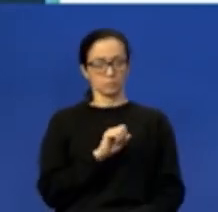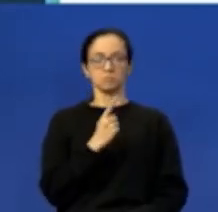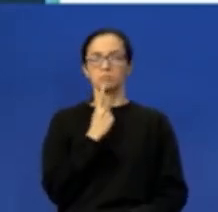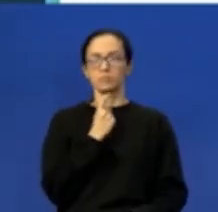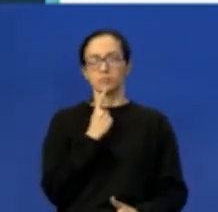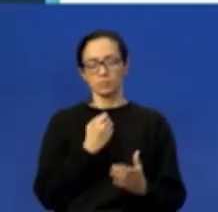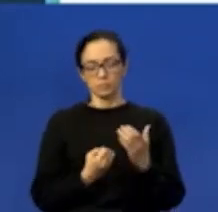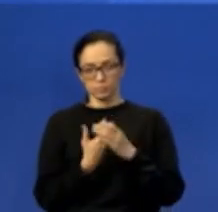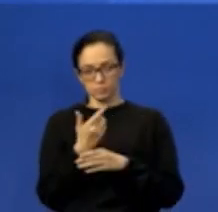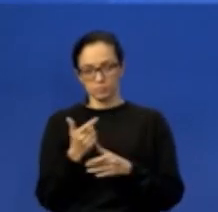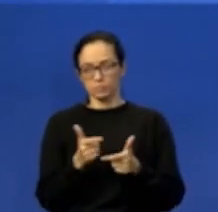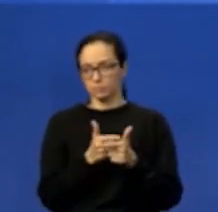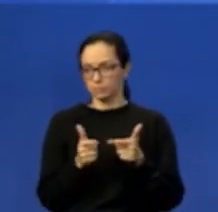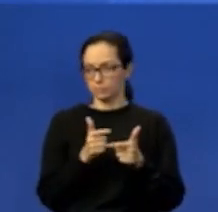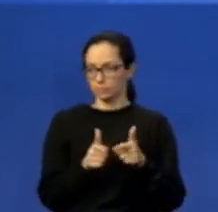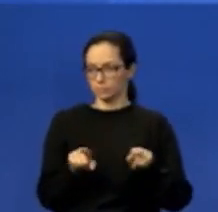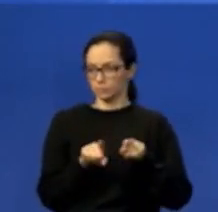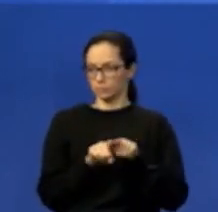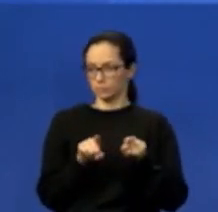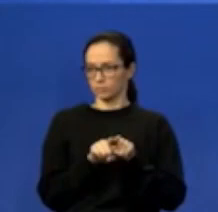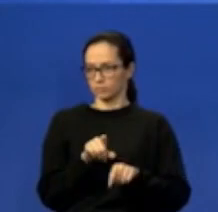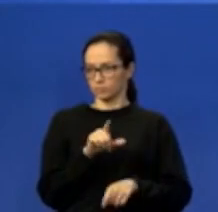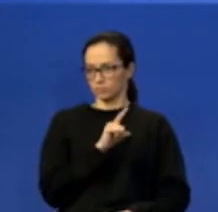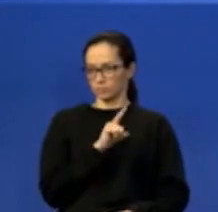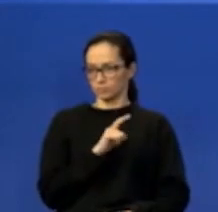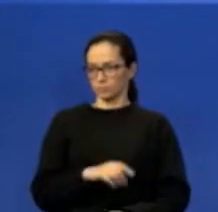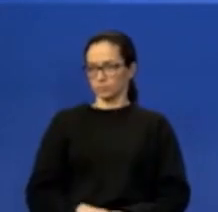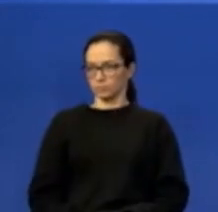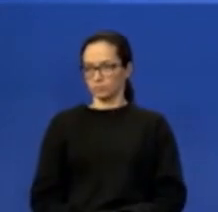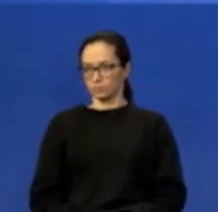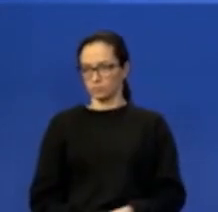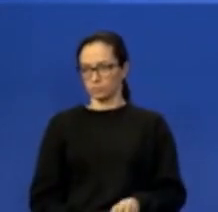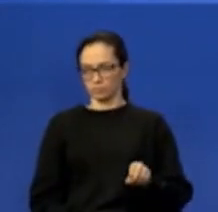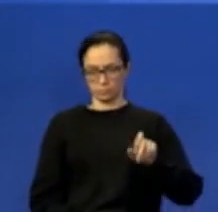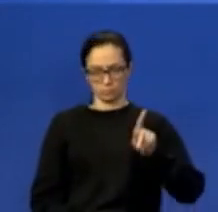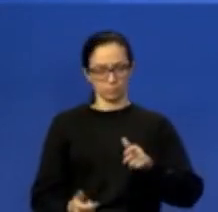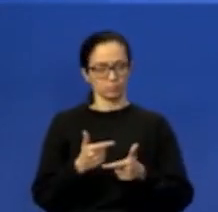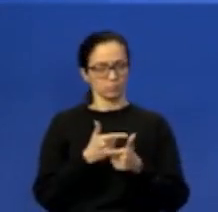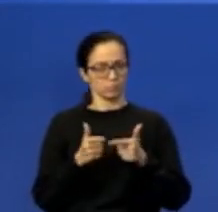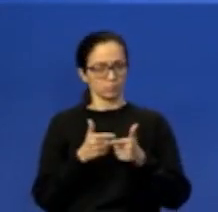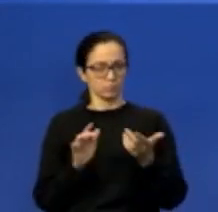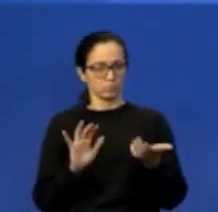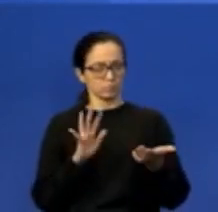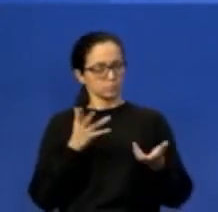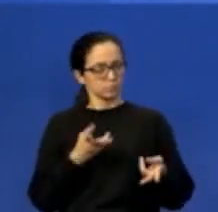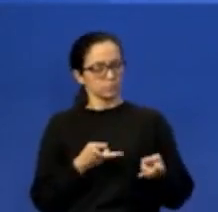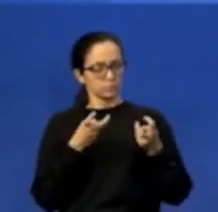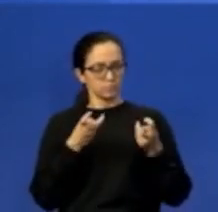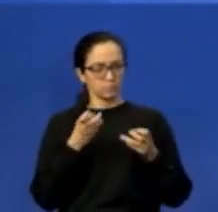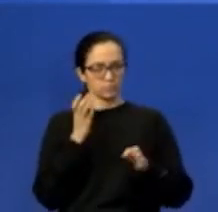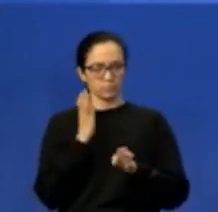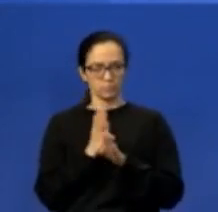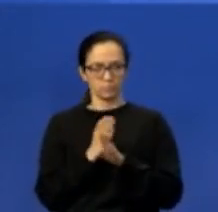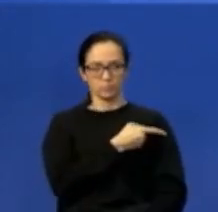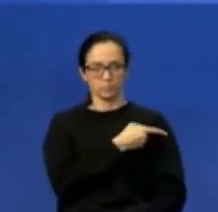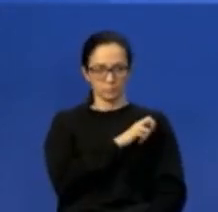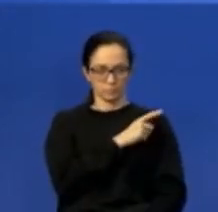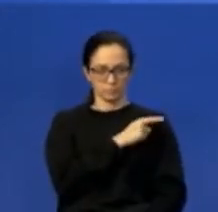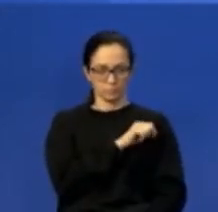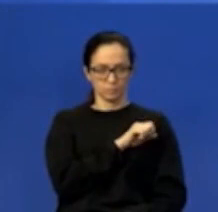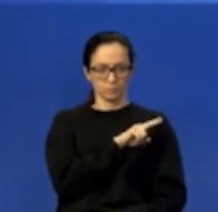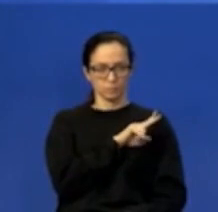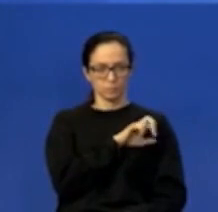pode apresentar, né, aí em células do sangue que podem alterar aí a constituição da urina. Na